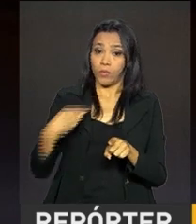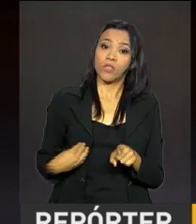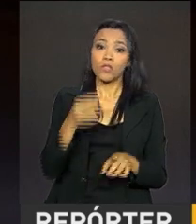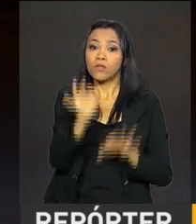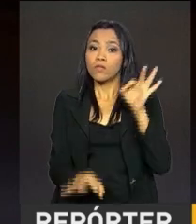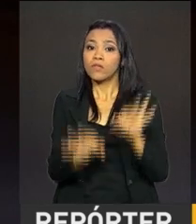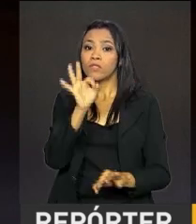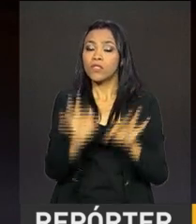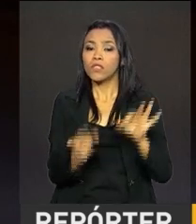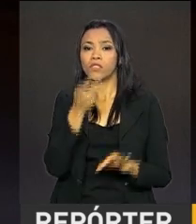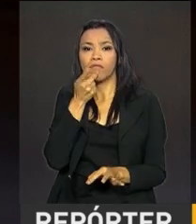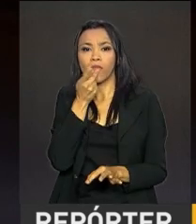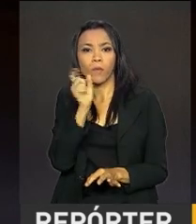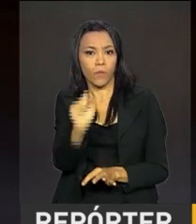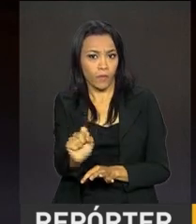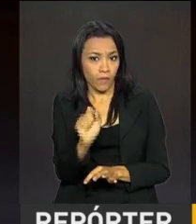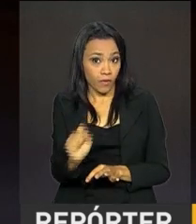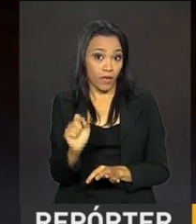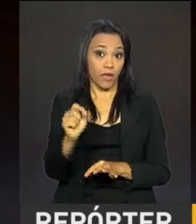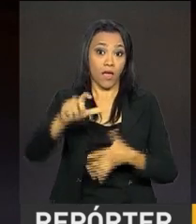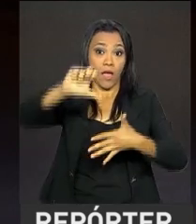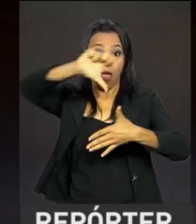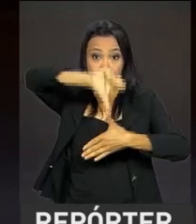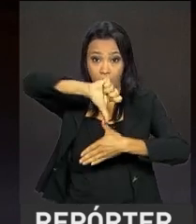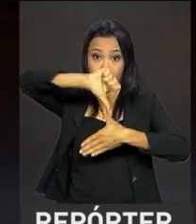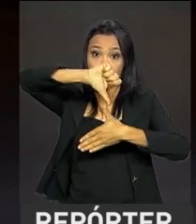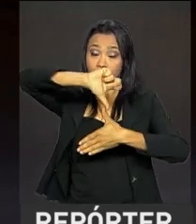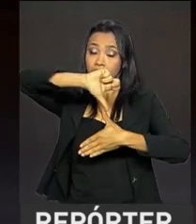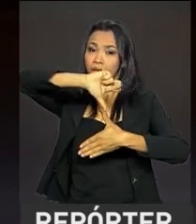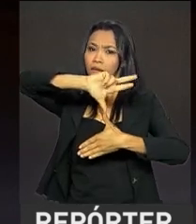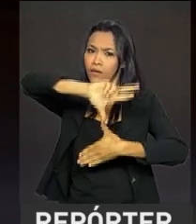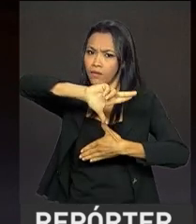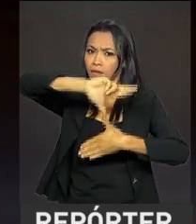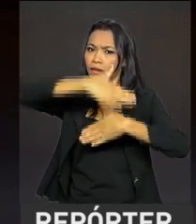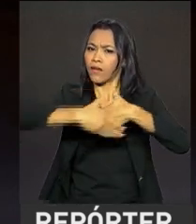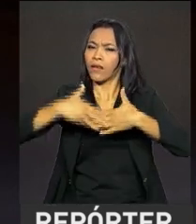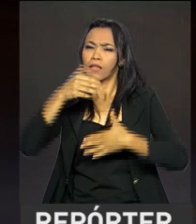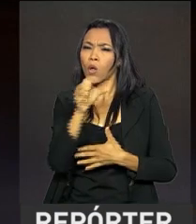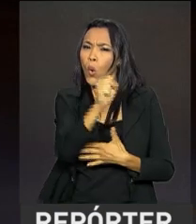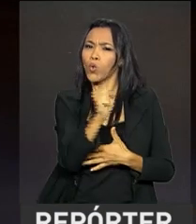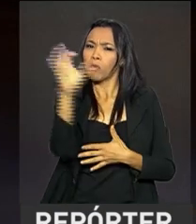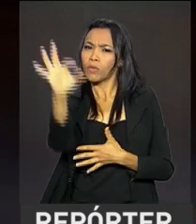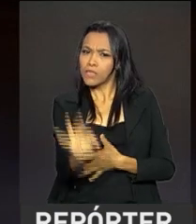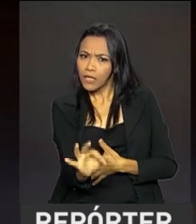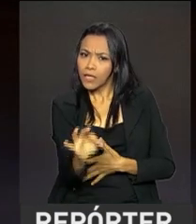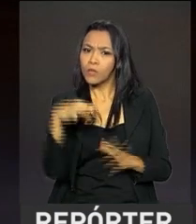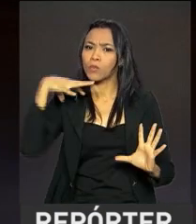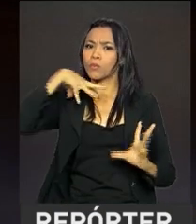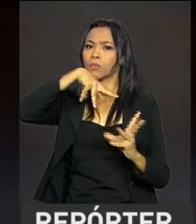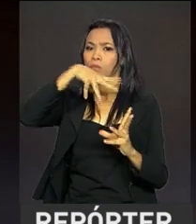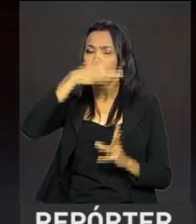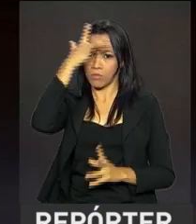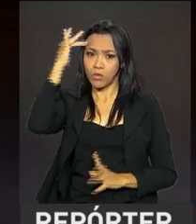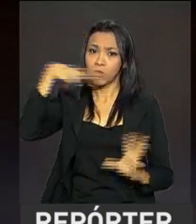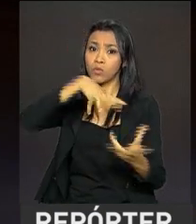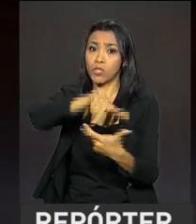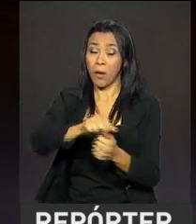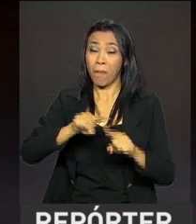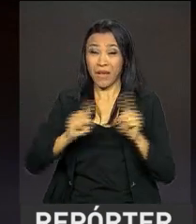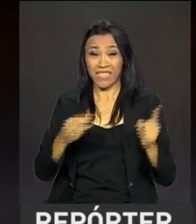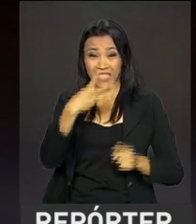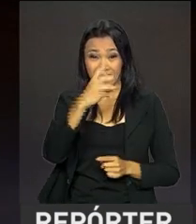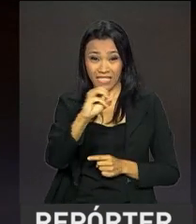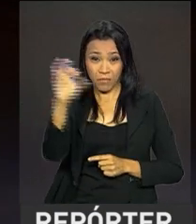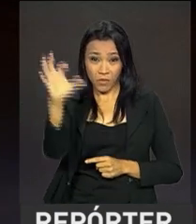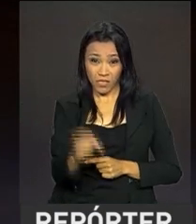de Moraes, a América Latina tem 8% da população mundial, mas responde por mais de 30% dos homicídios do